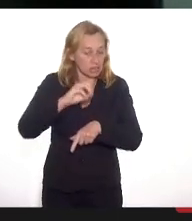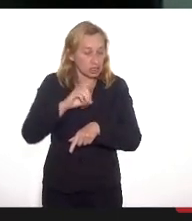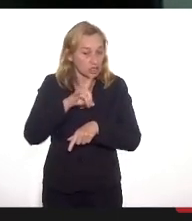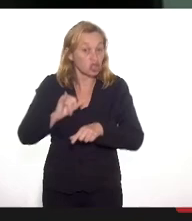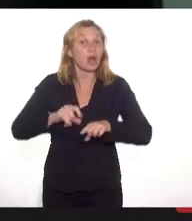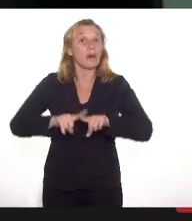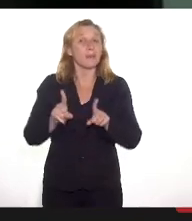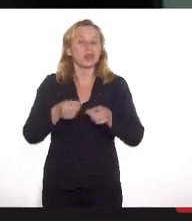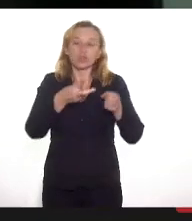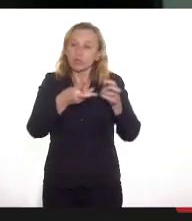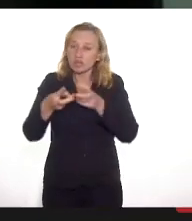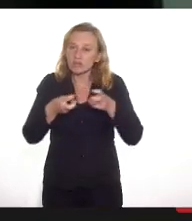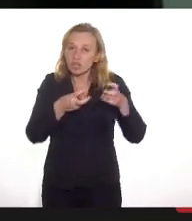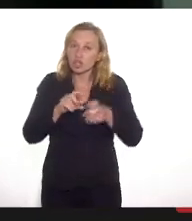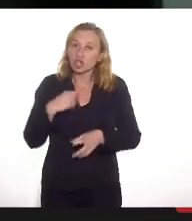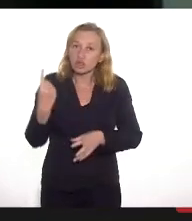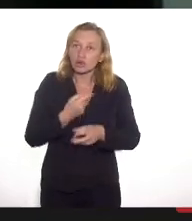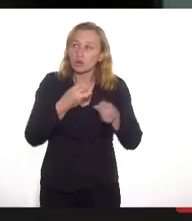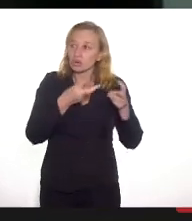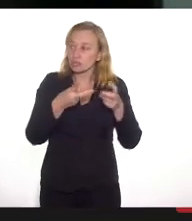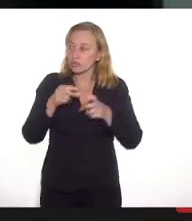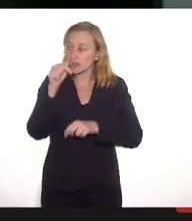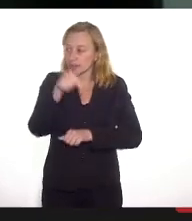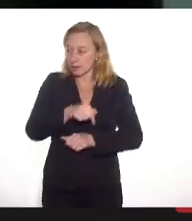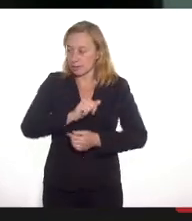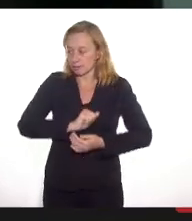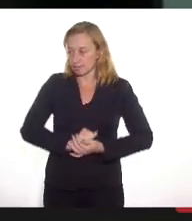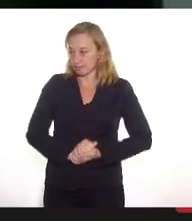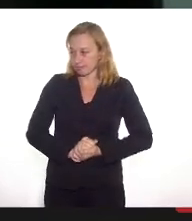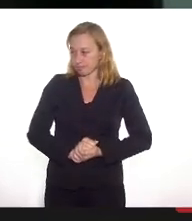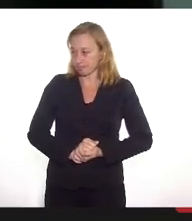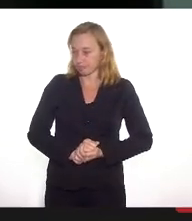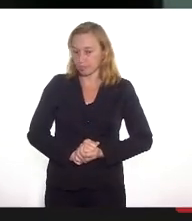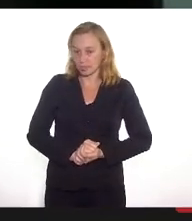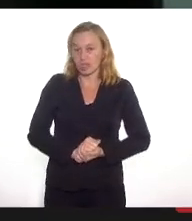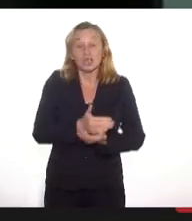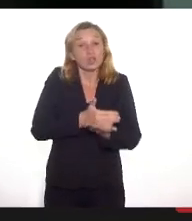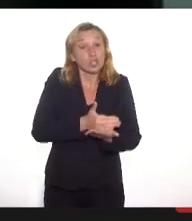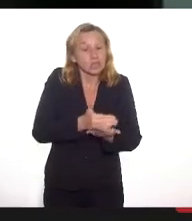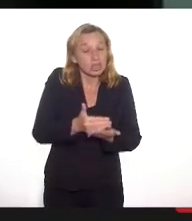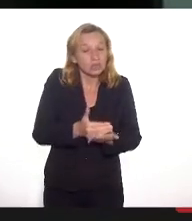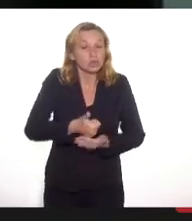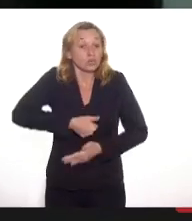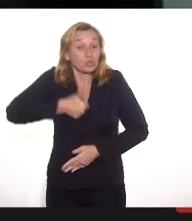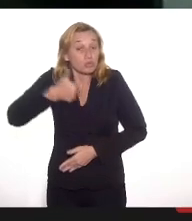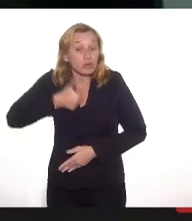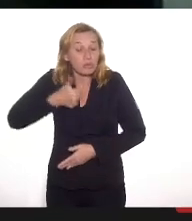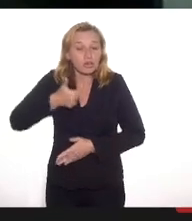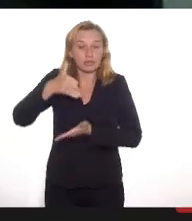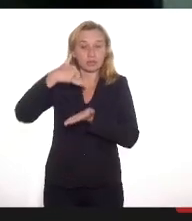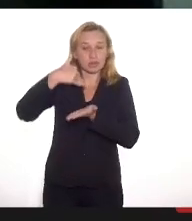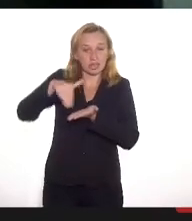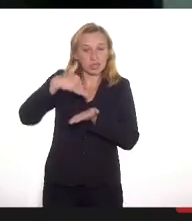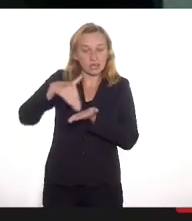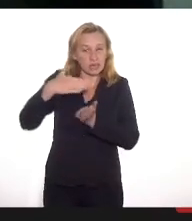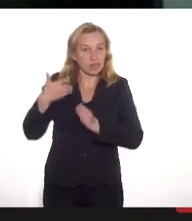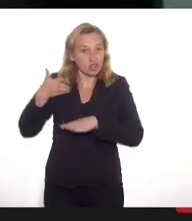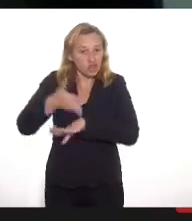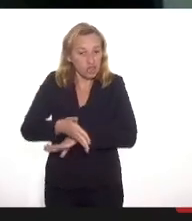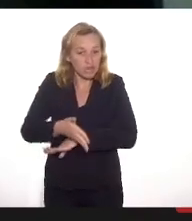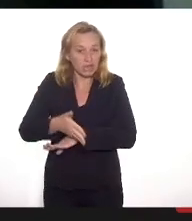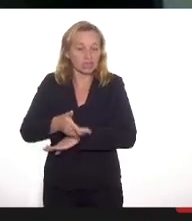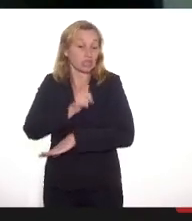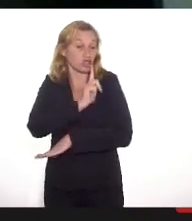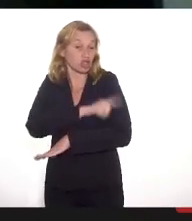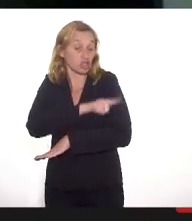observações que nós assistimos aqui né é desde a chegada do primeiro secretário na